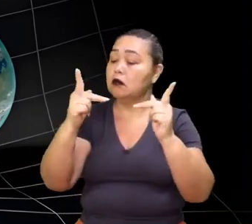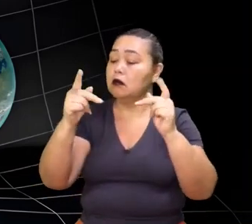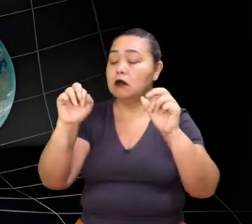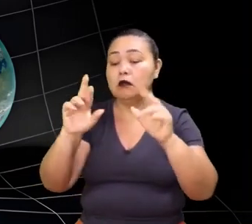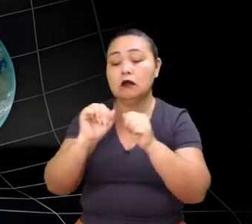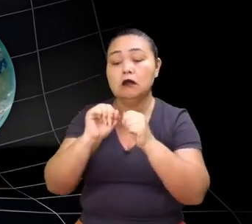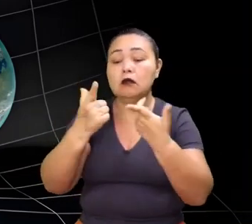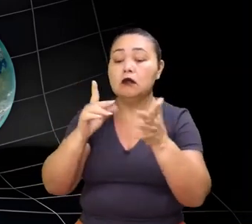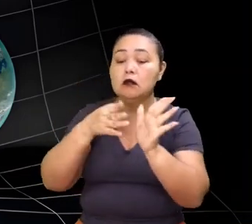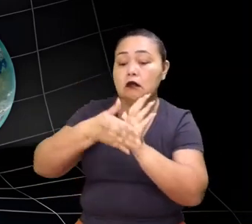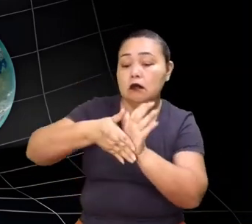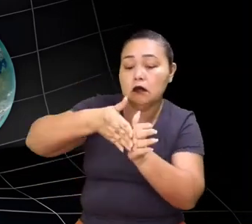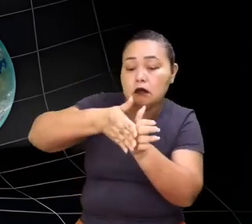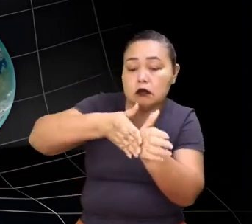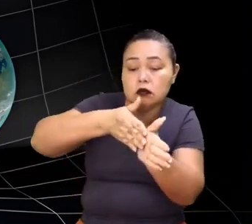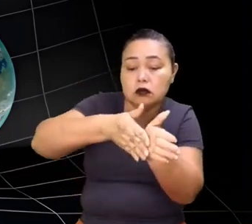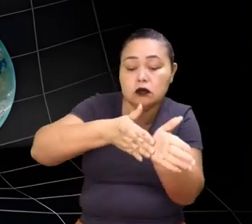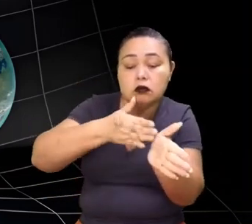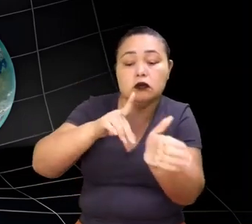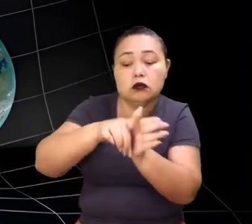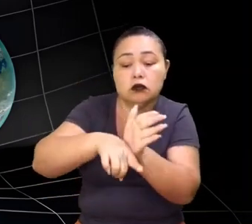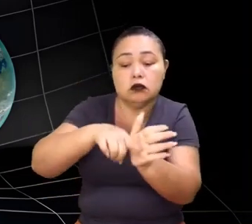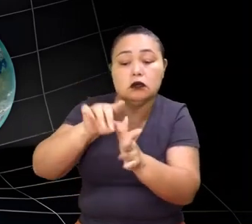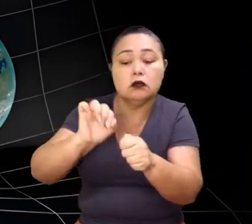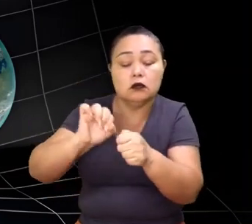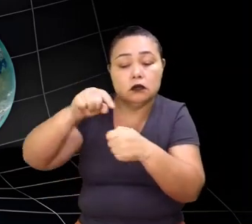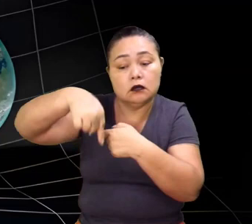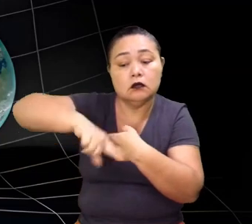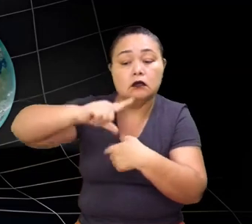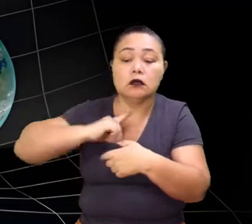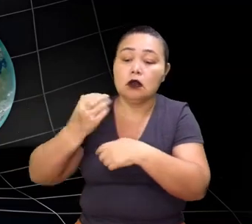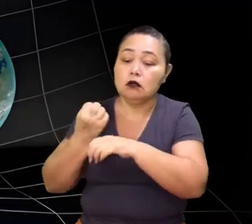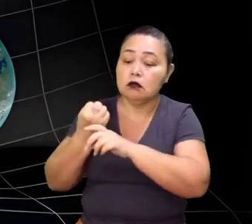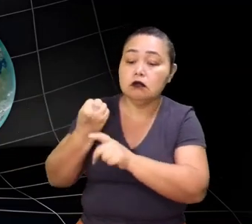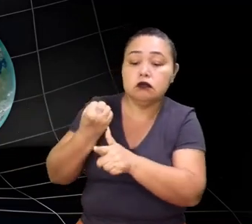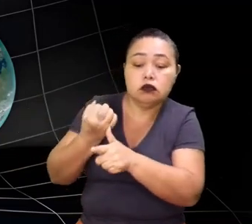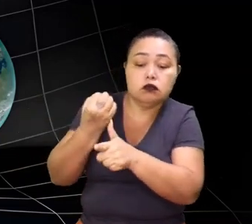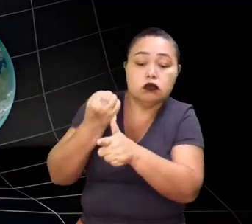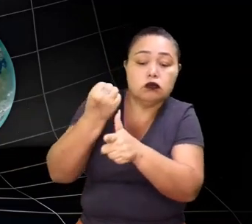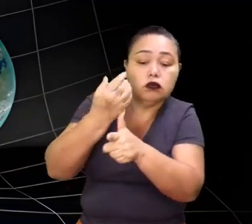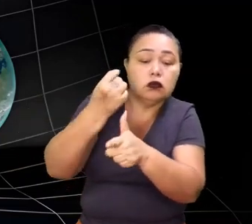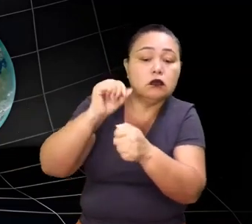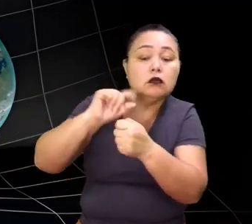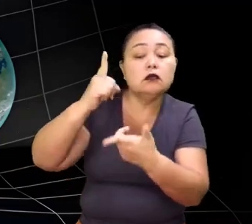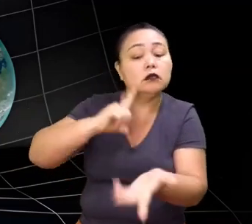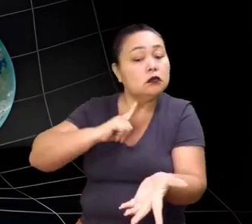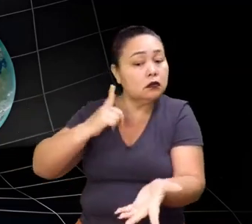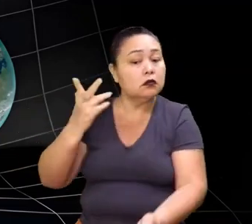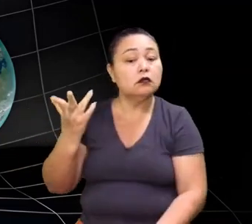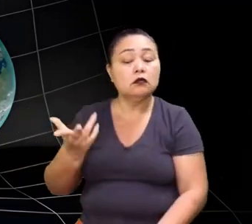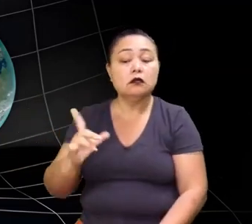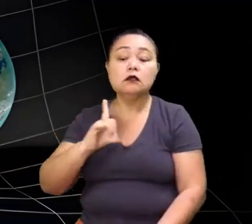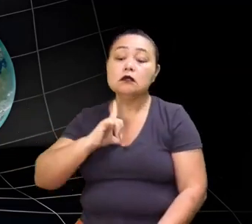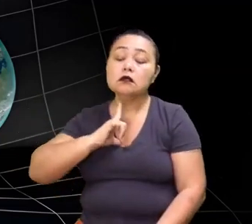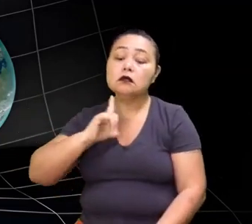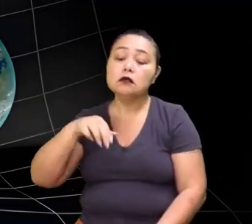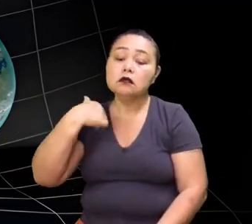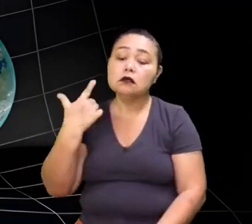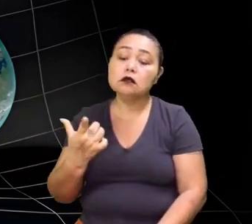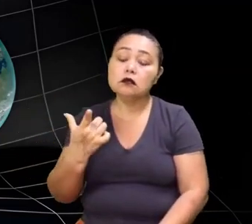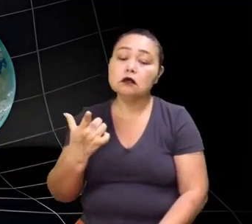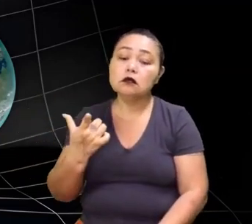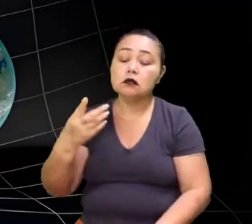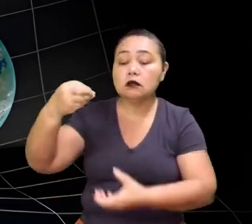da ferrovia né que nós temos na nas máquinas que trabalha em ferrovia que é o trem que que nós temos nós temos